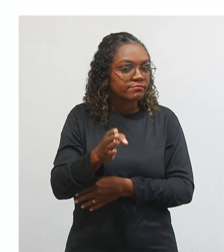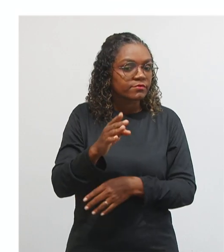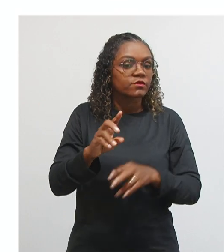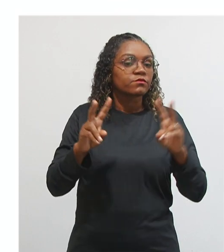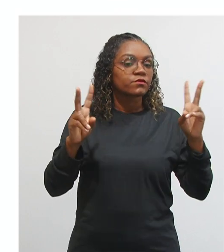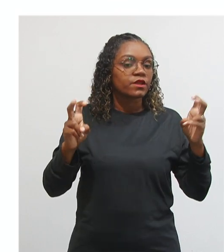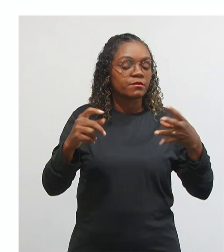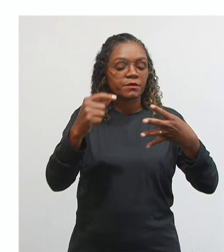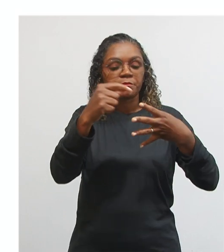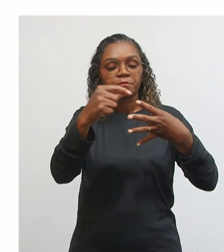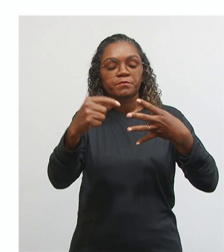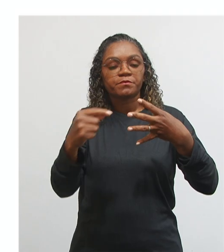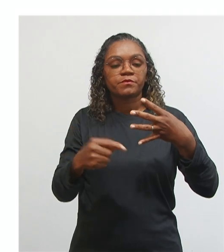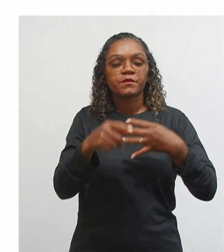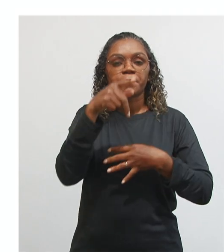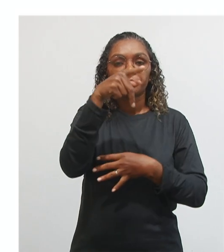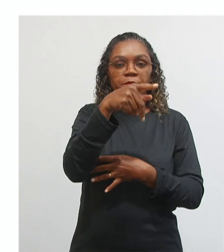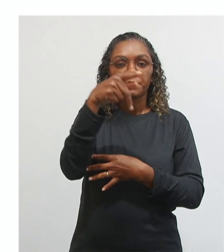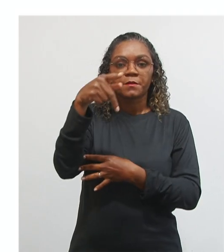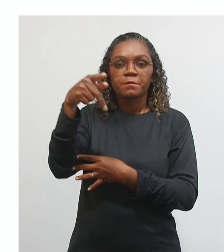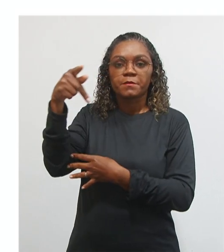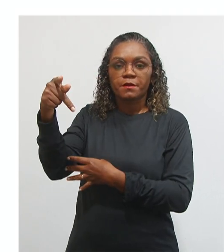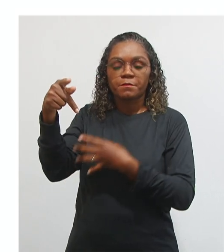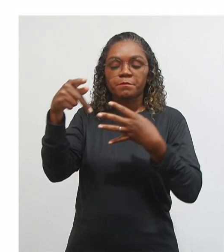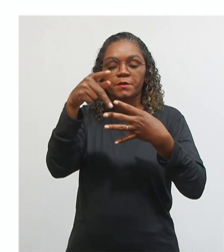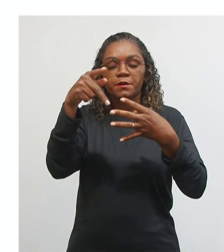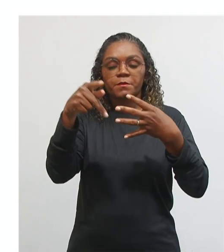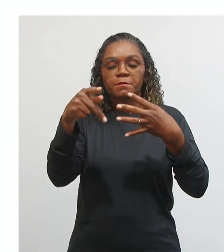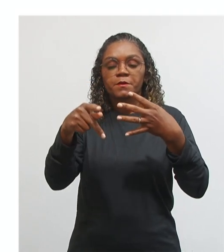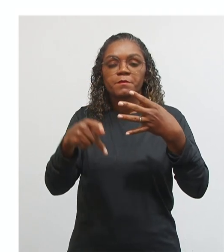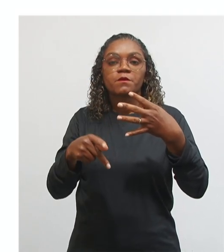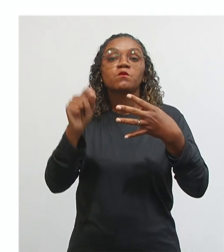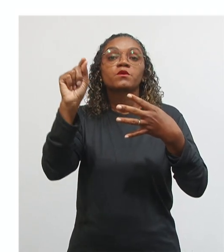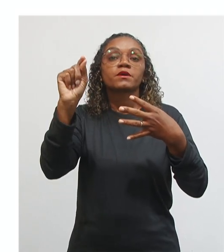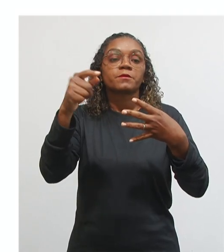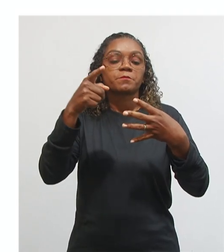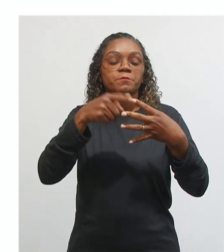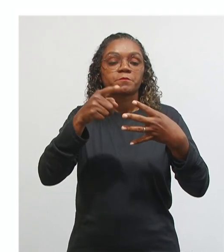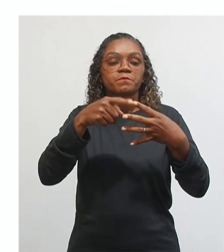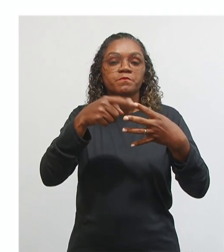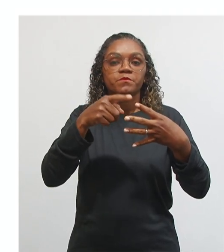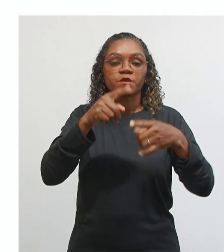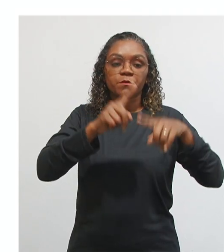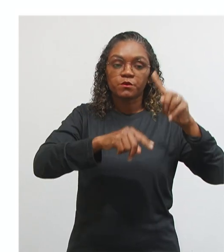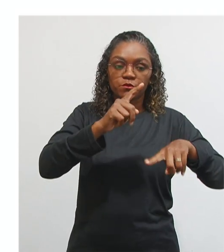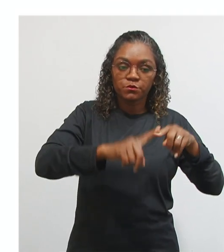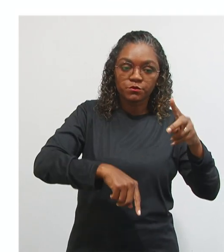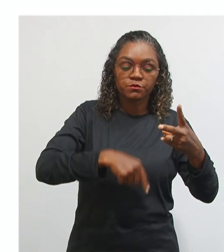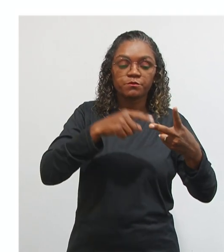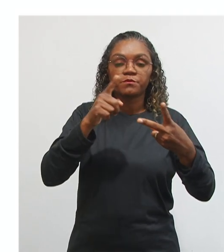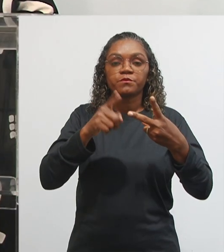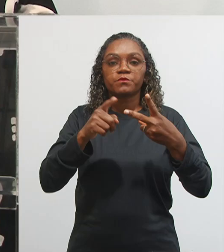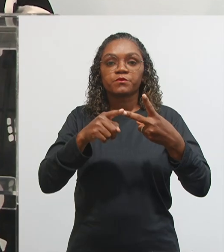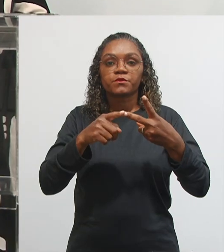como 4Ps também, que é o produto, preço, praça e promoção. Então, muita